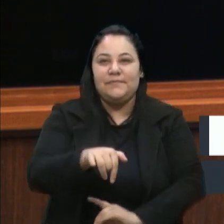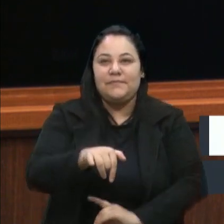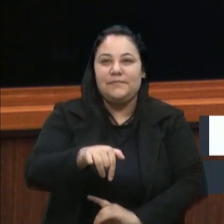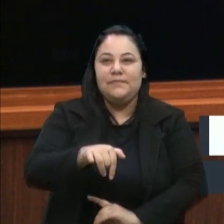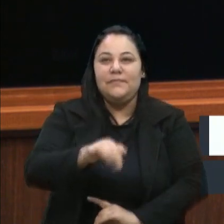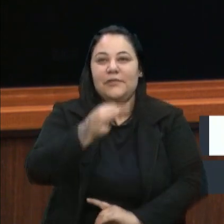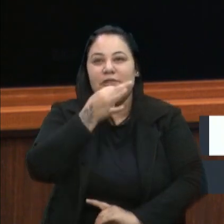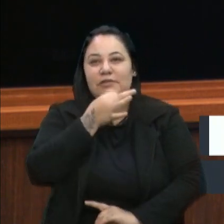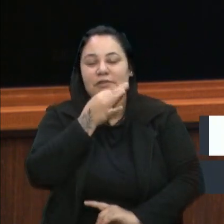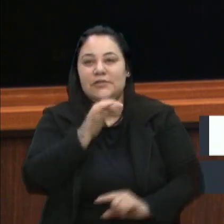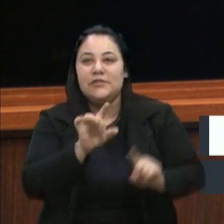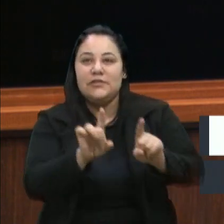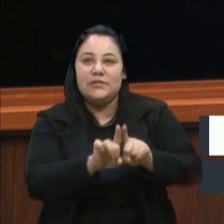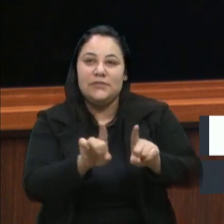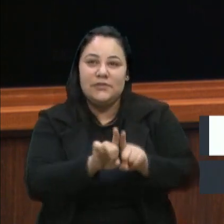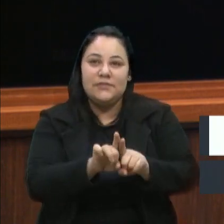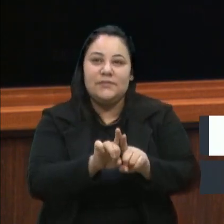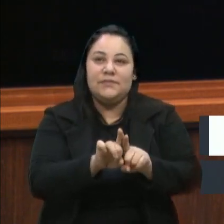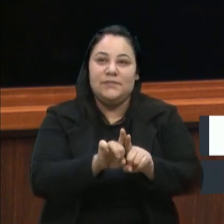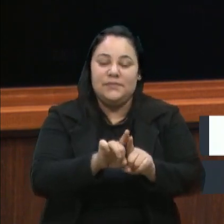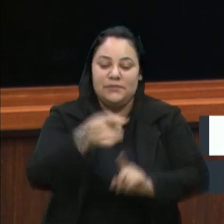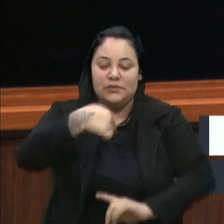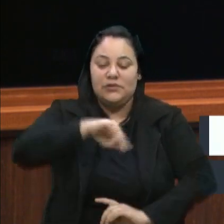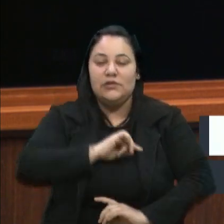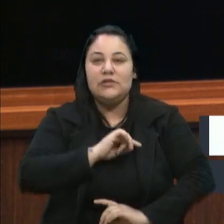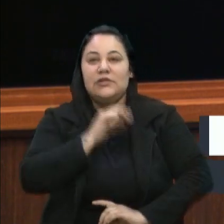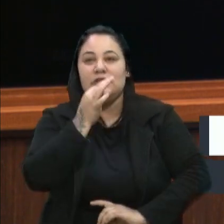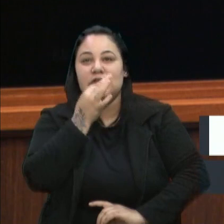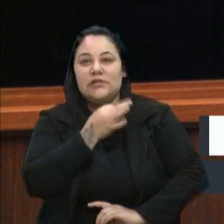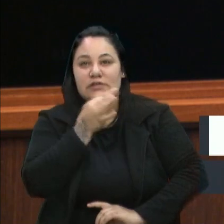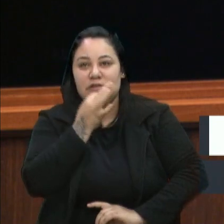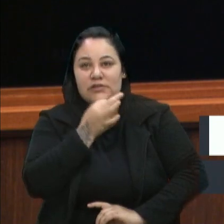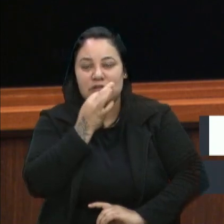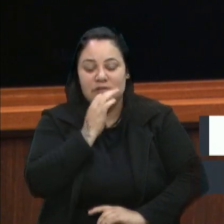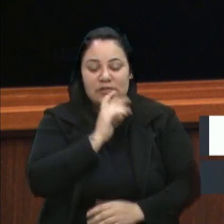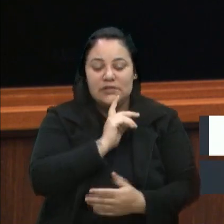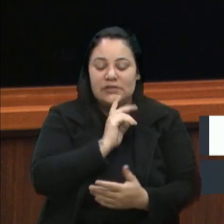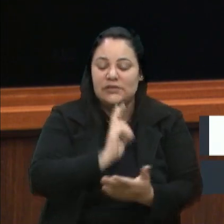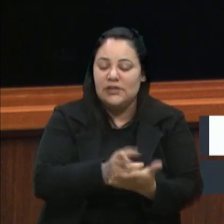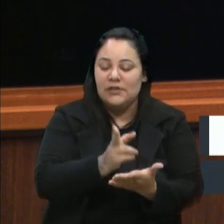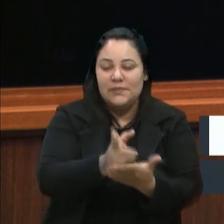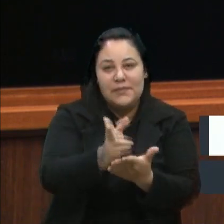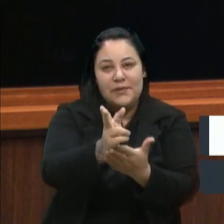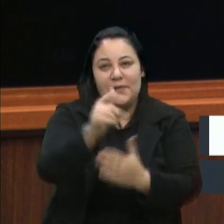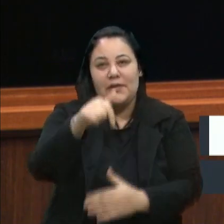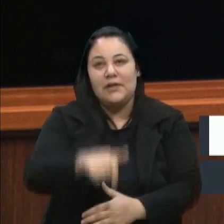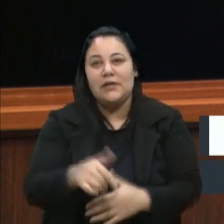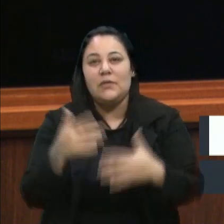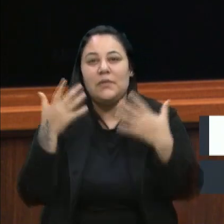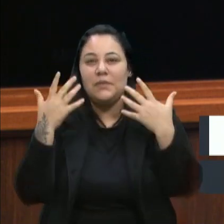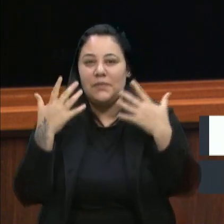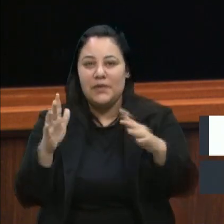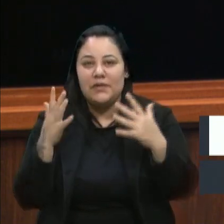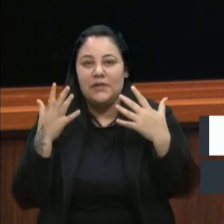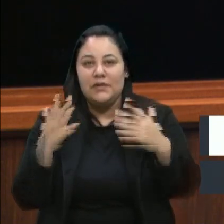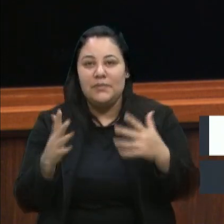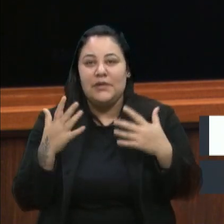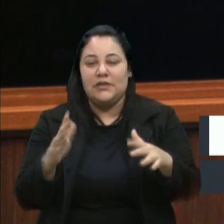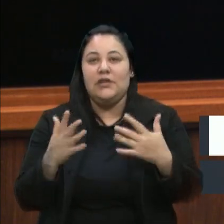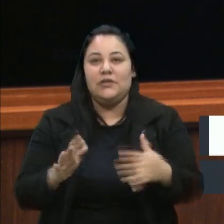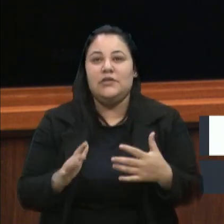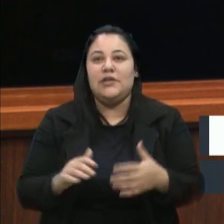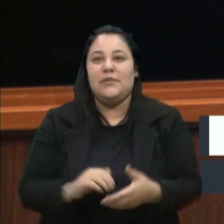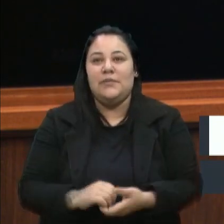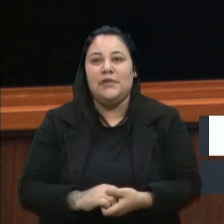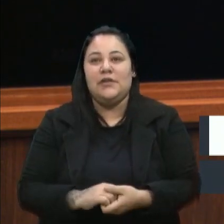orgulhou a nossa cidade várias vezes, em vários momentos. Então, parabéns à parte,